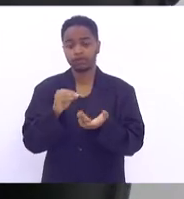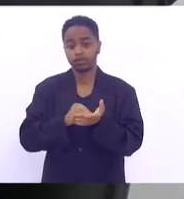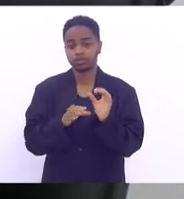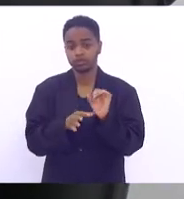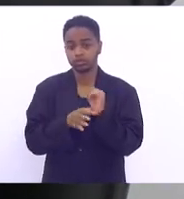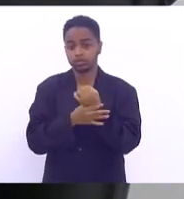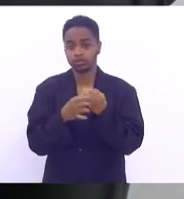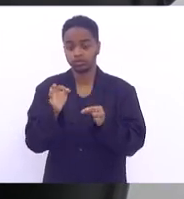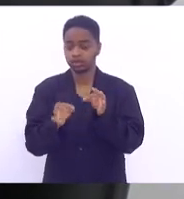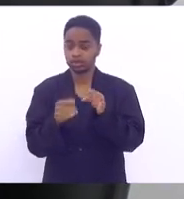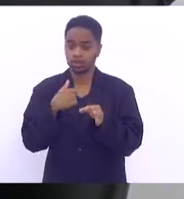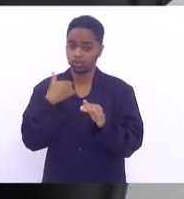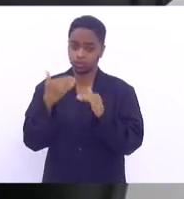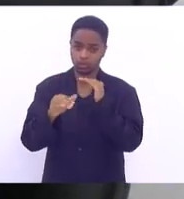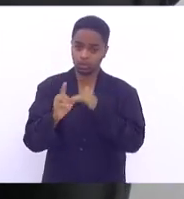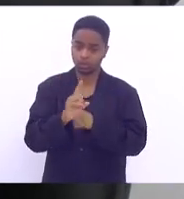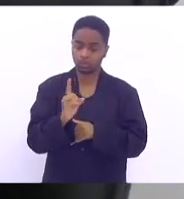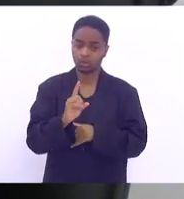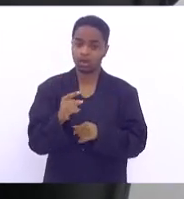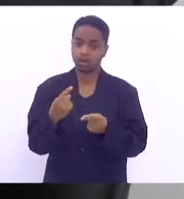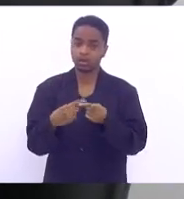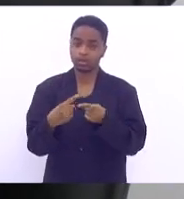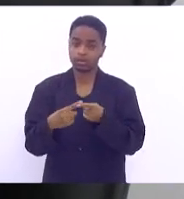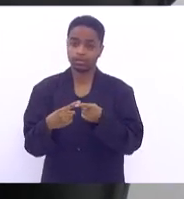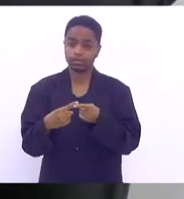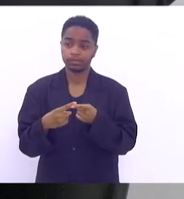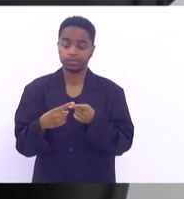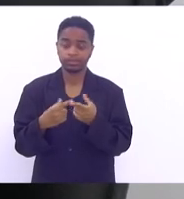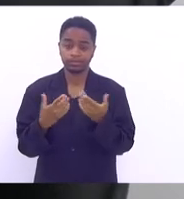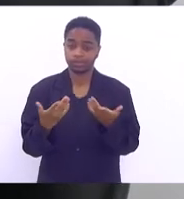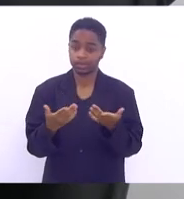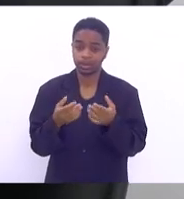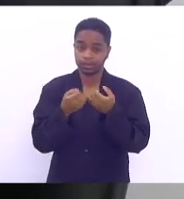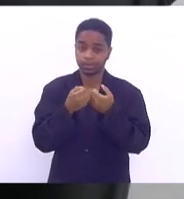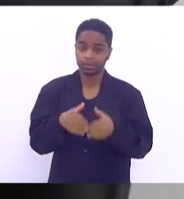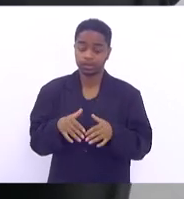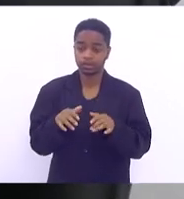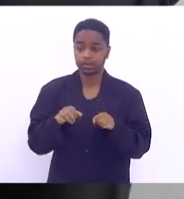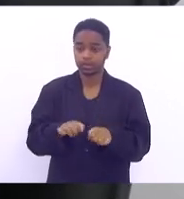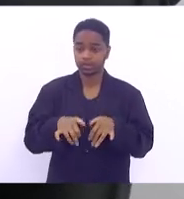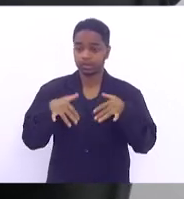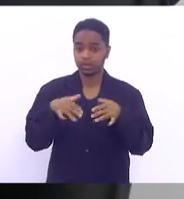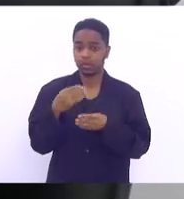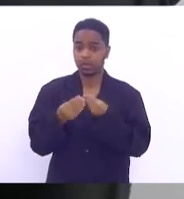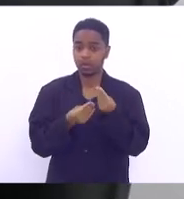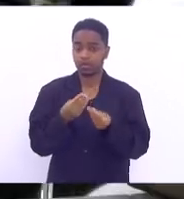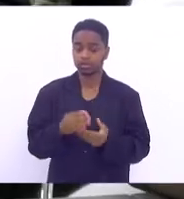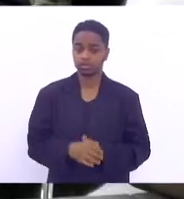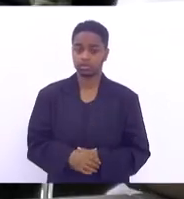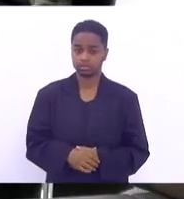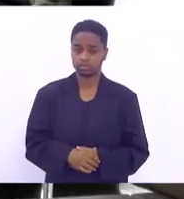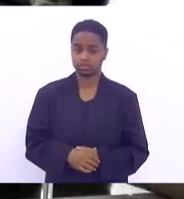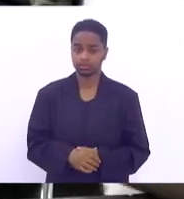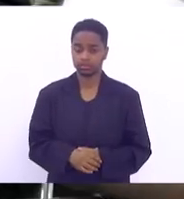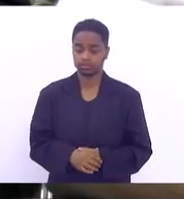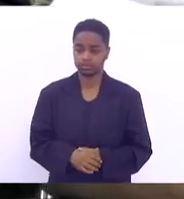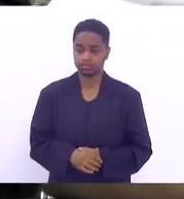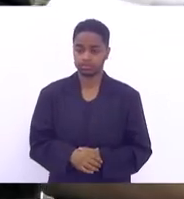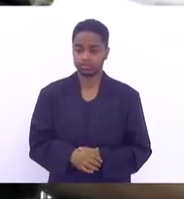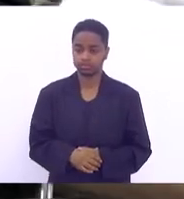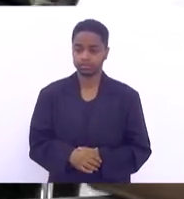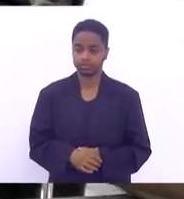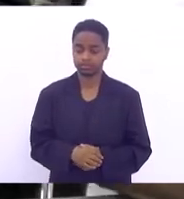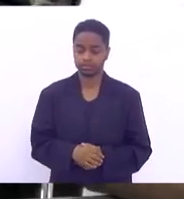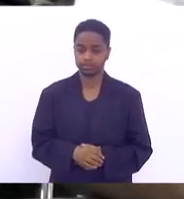que eu discordo. Porque seria um tiro no pé do próprio parlamento. Mas como é que o parlamento causa insegurança jurídica a alguém? Mas, presidente, o parlamento define a